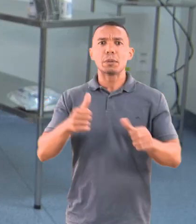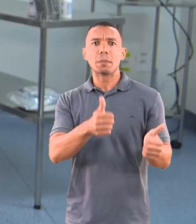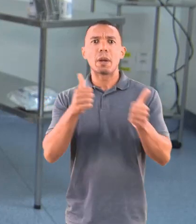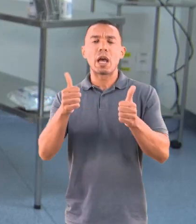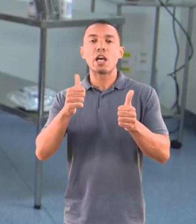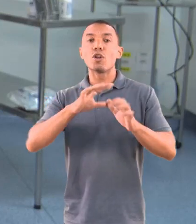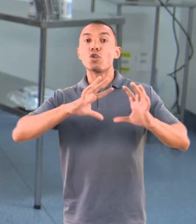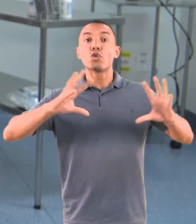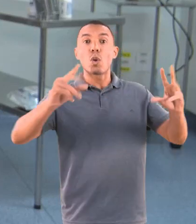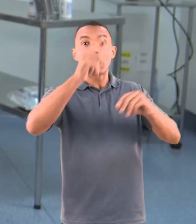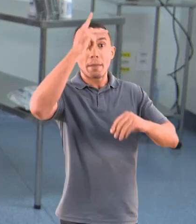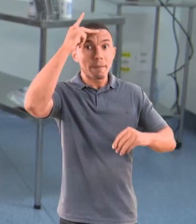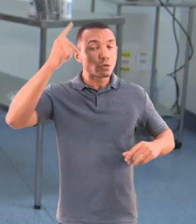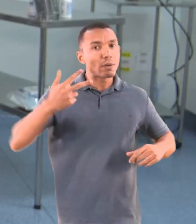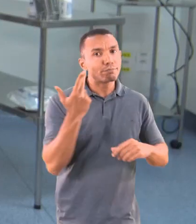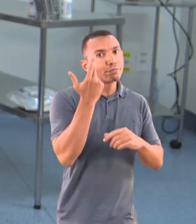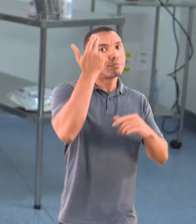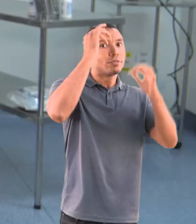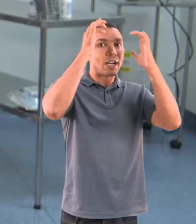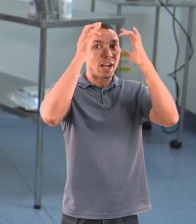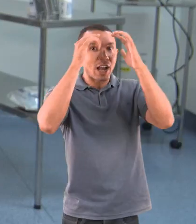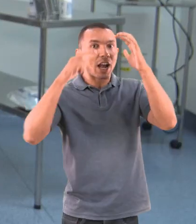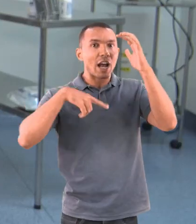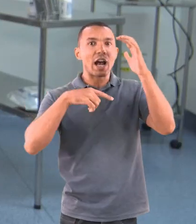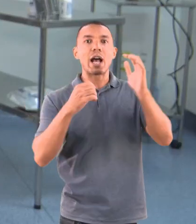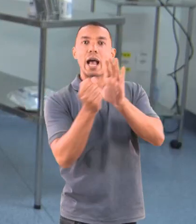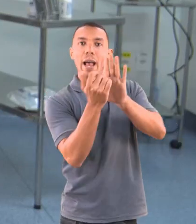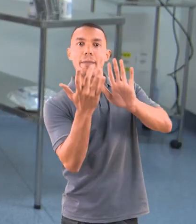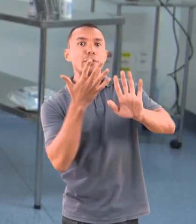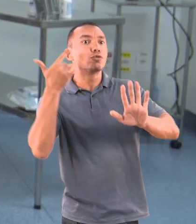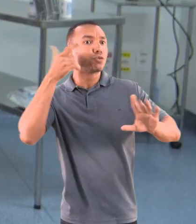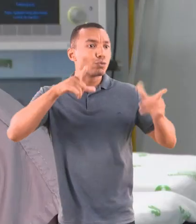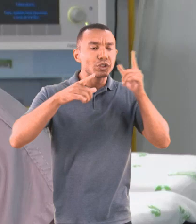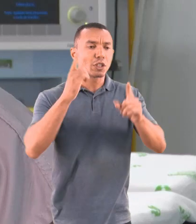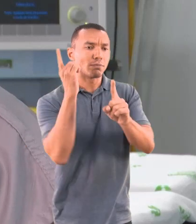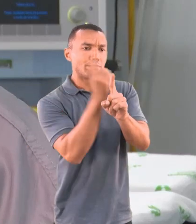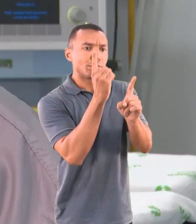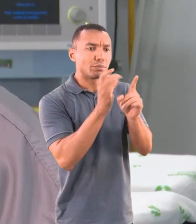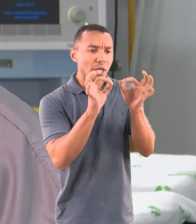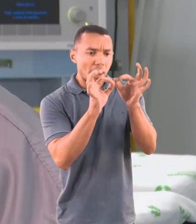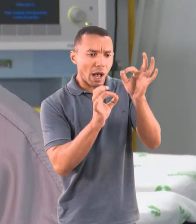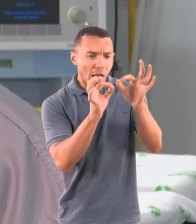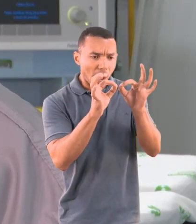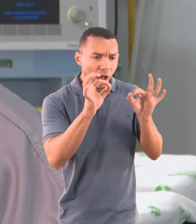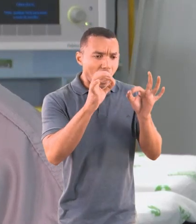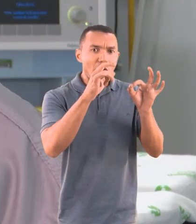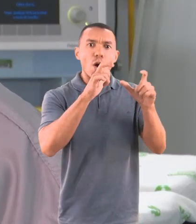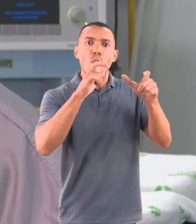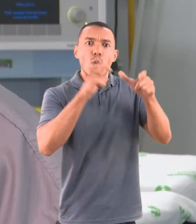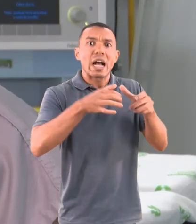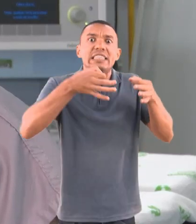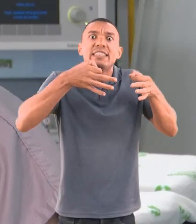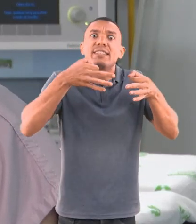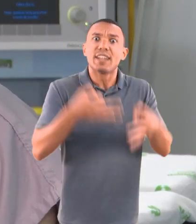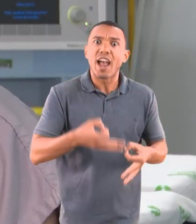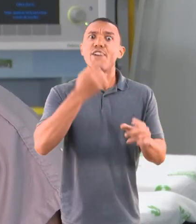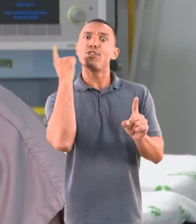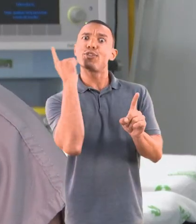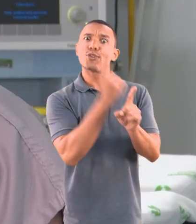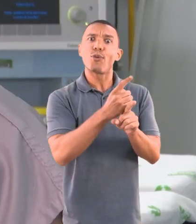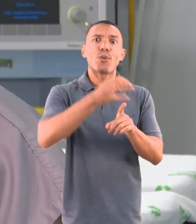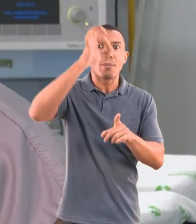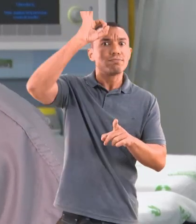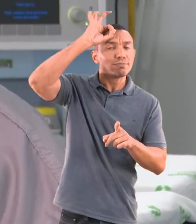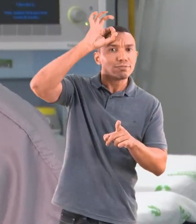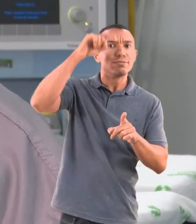satisfatórios, Em todos os casos que foram operados, o aplicativo conseguiu localizar com acurácia milimétrica